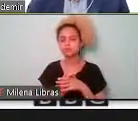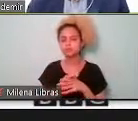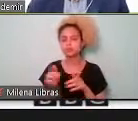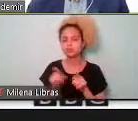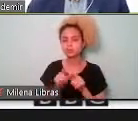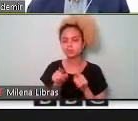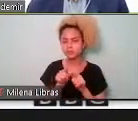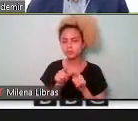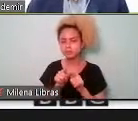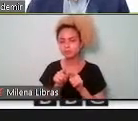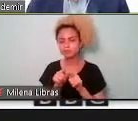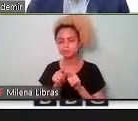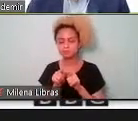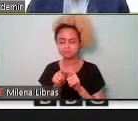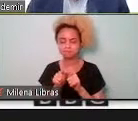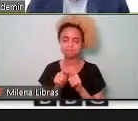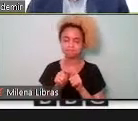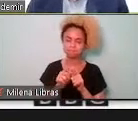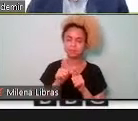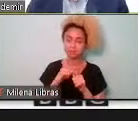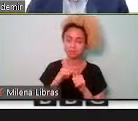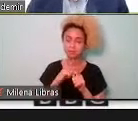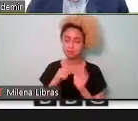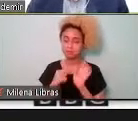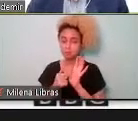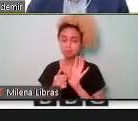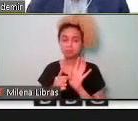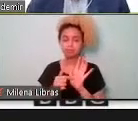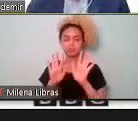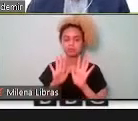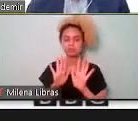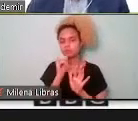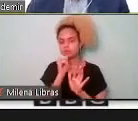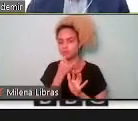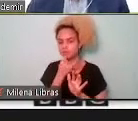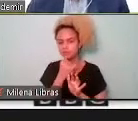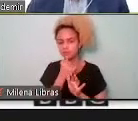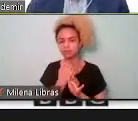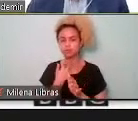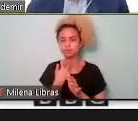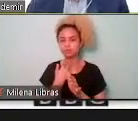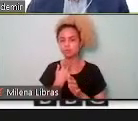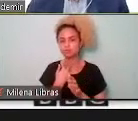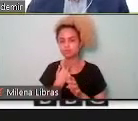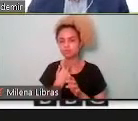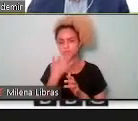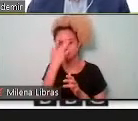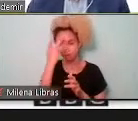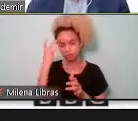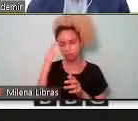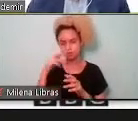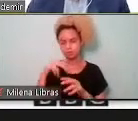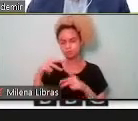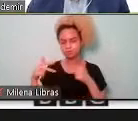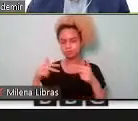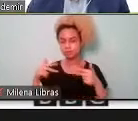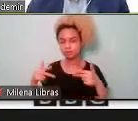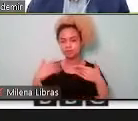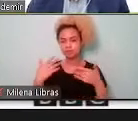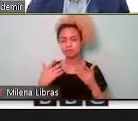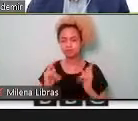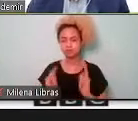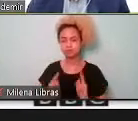infelizmente não deu para tirar, e parte desse prédio veio-se a desabar.